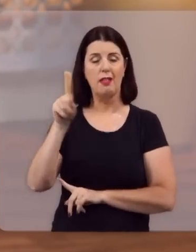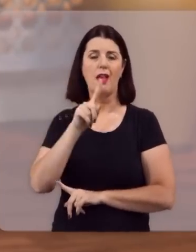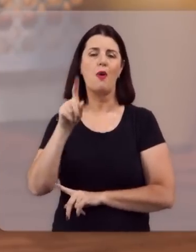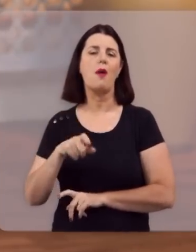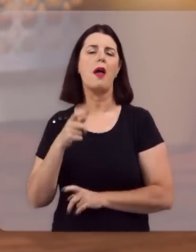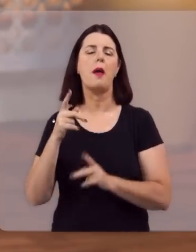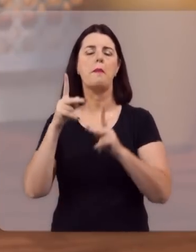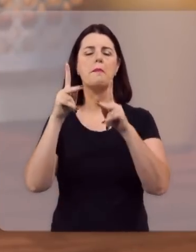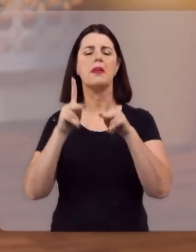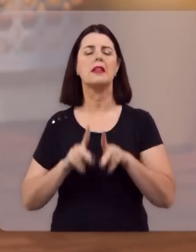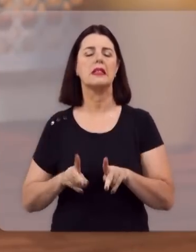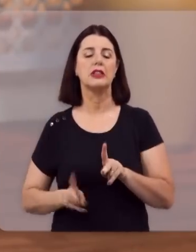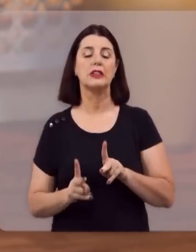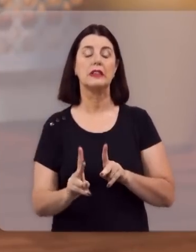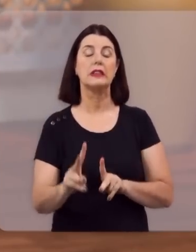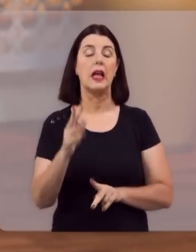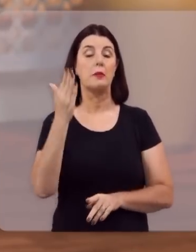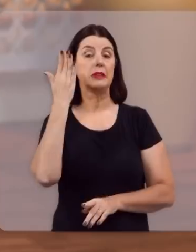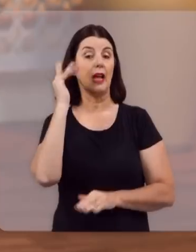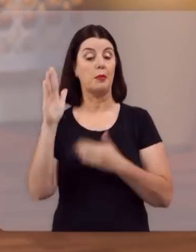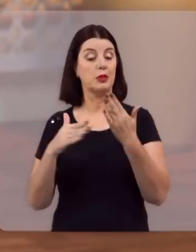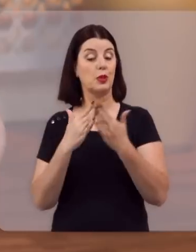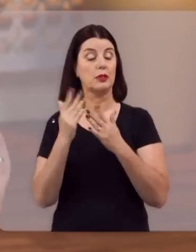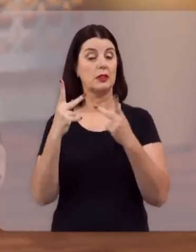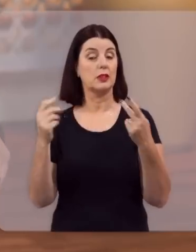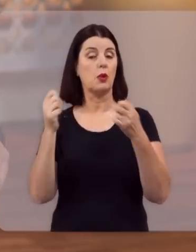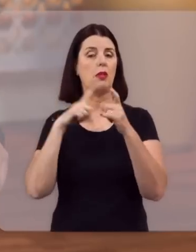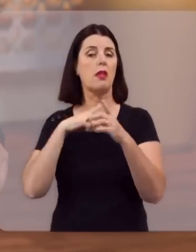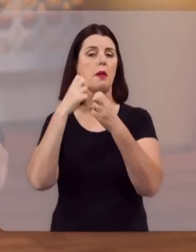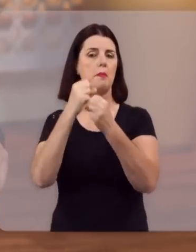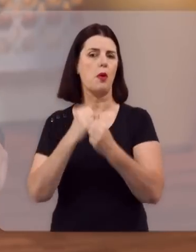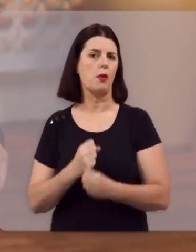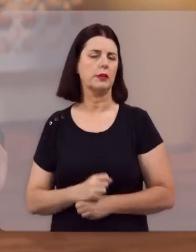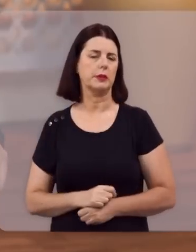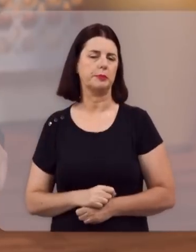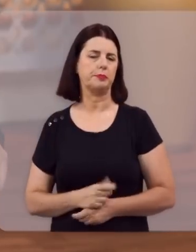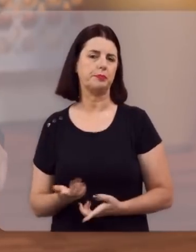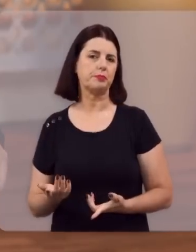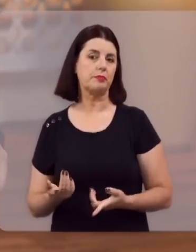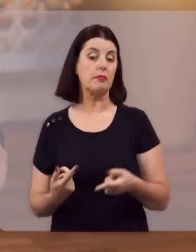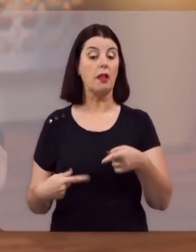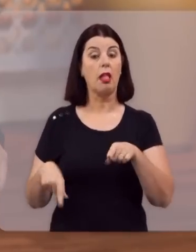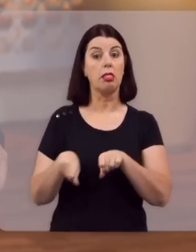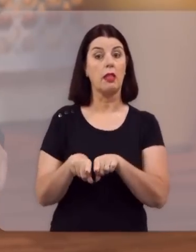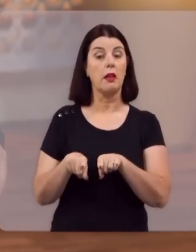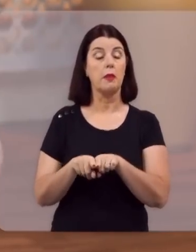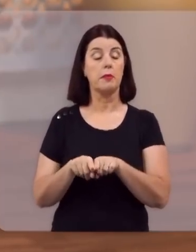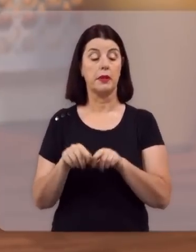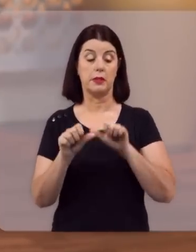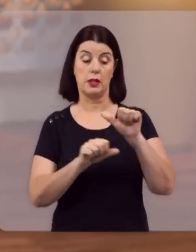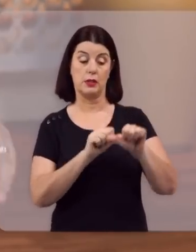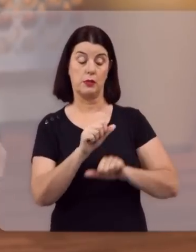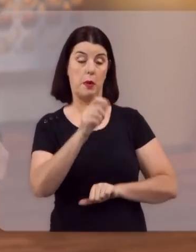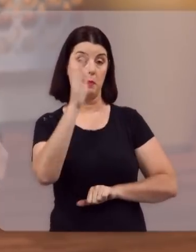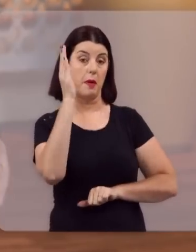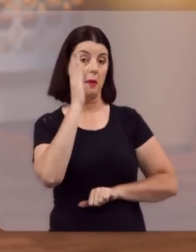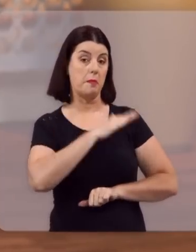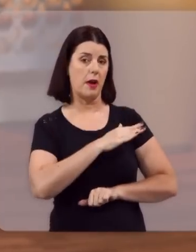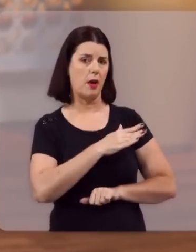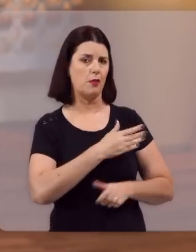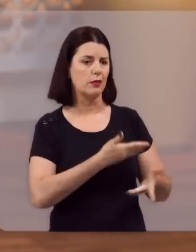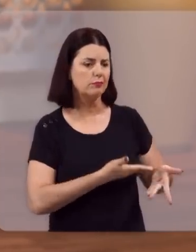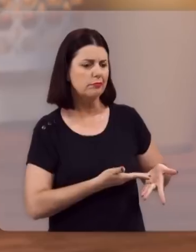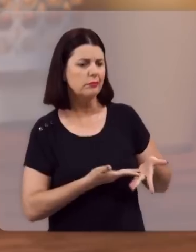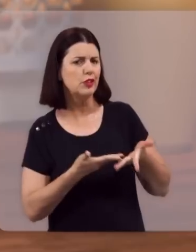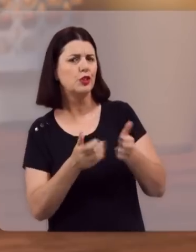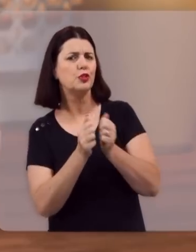é onipresente, onisciente, onipotente. Não obstante, ele não apenas se tornou mau, mas